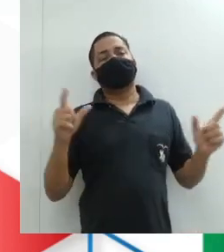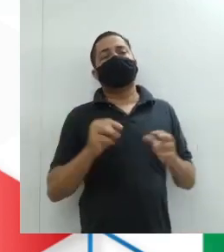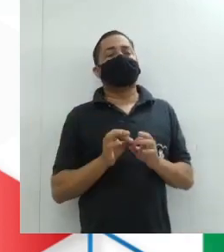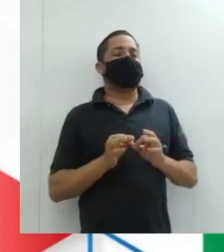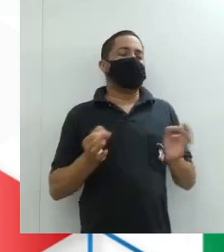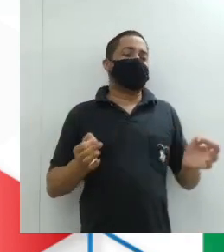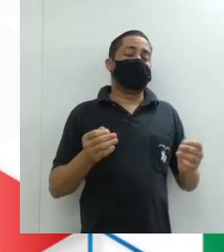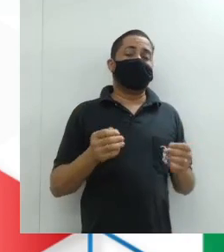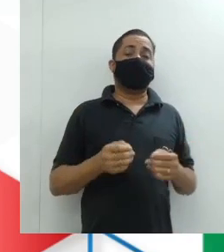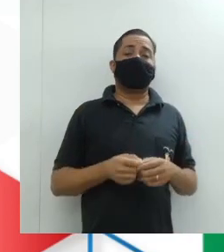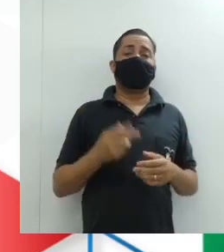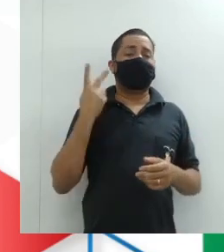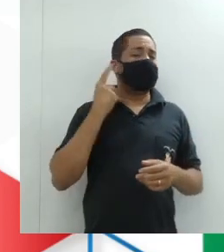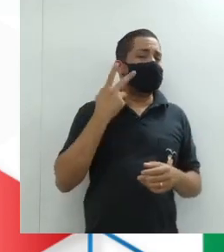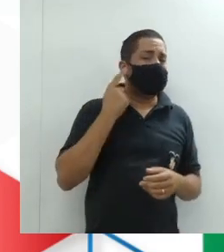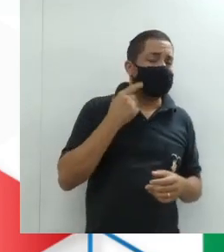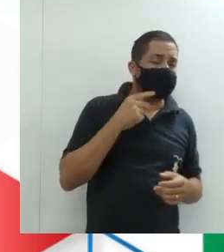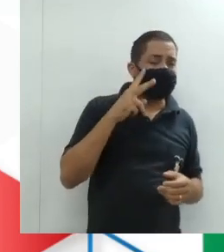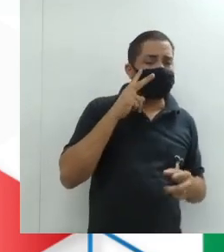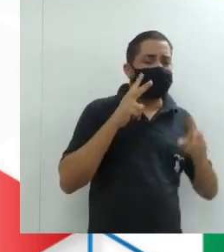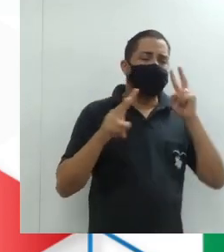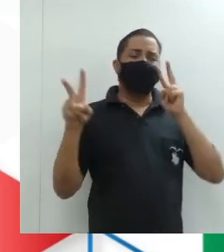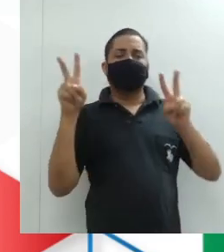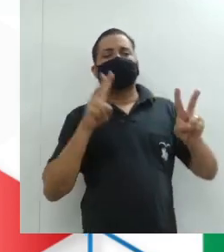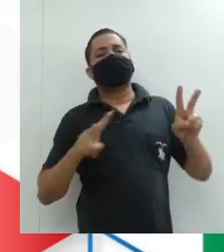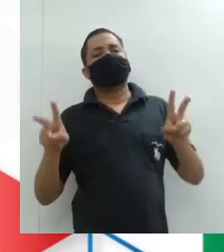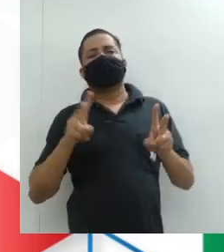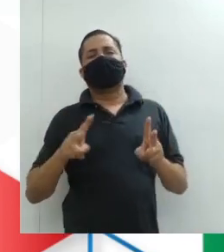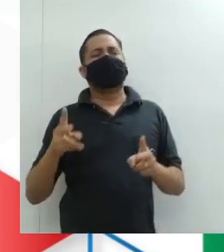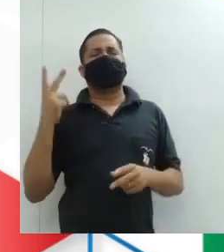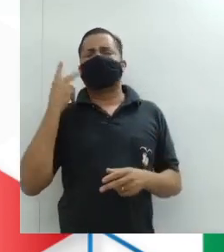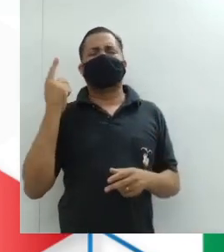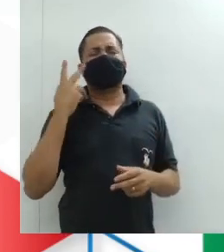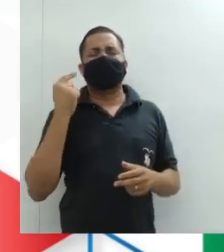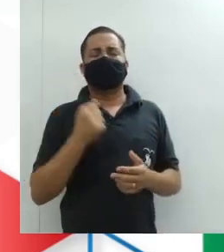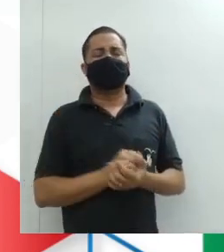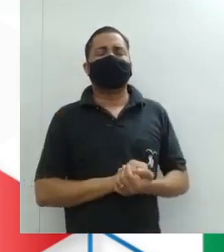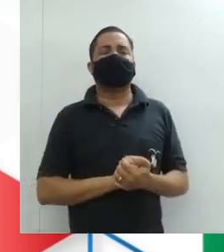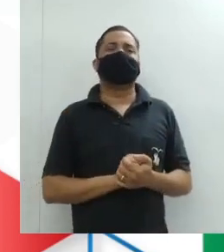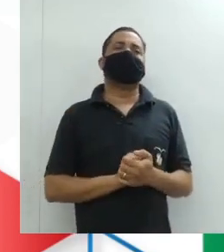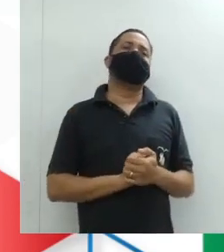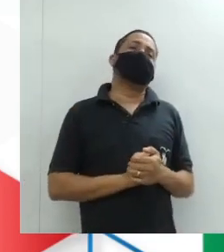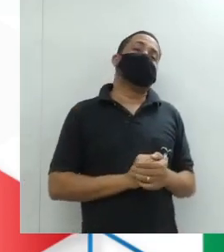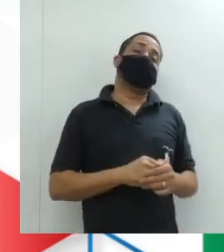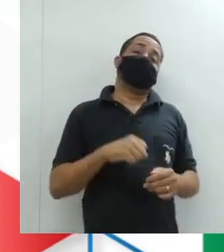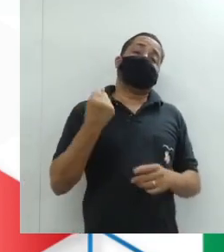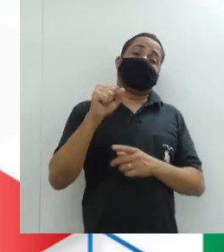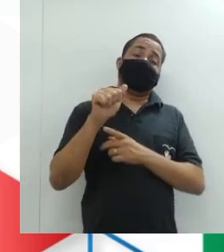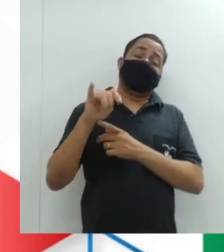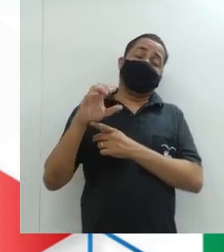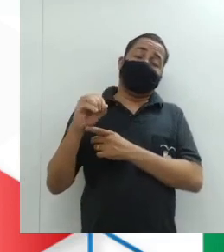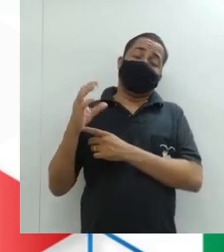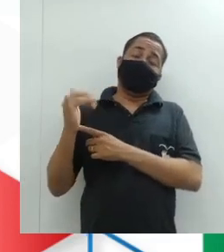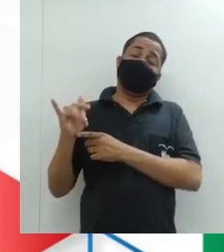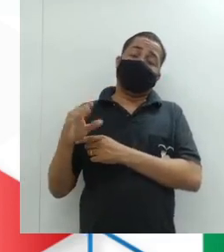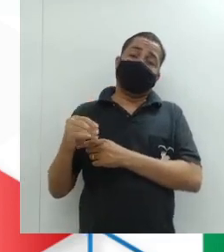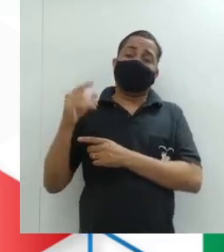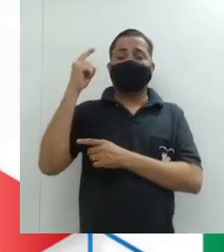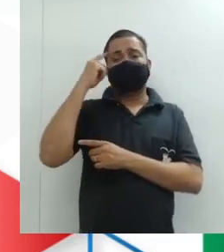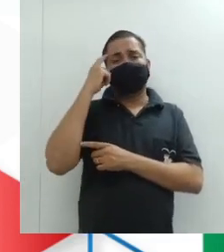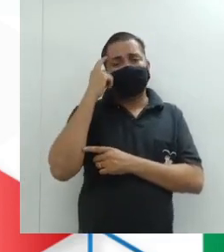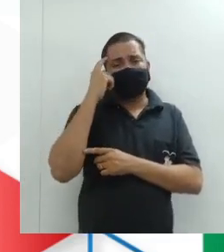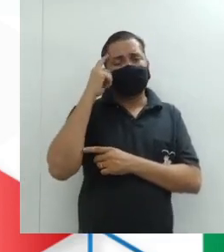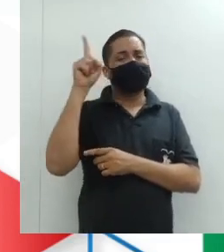olhar com espanto. O que há de mais trivial, então, senso comum, tem a ver com o trivial, com o pensamento